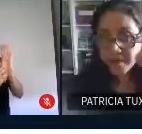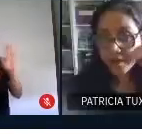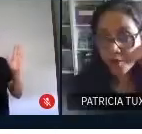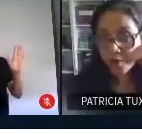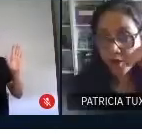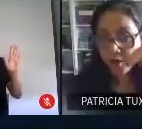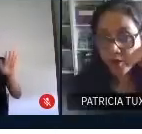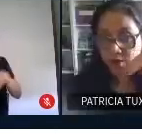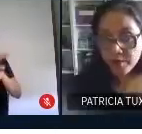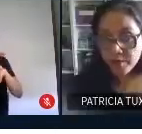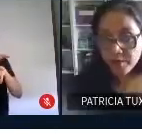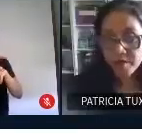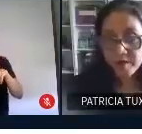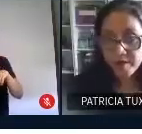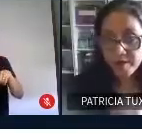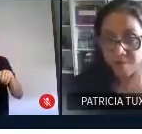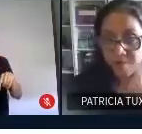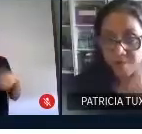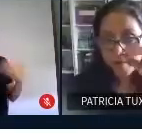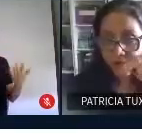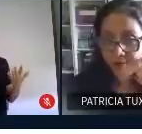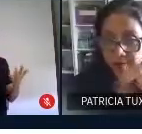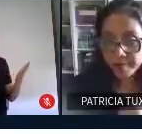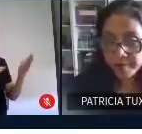nós verificamos